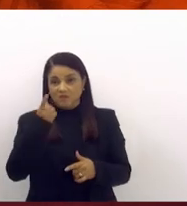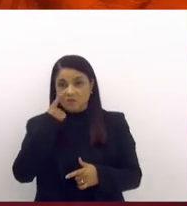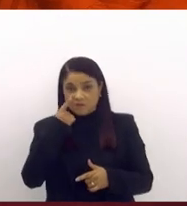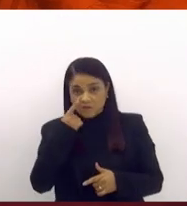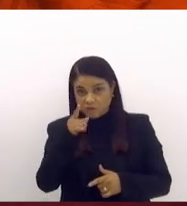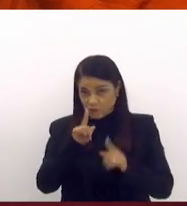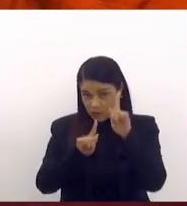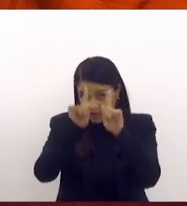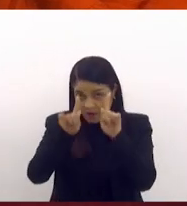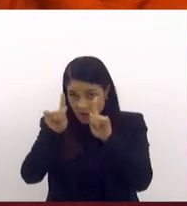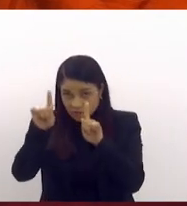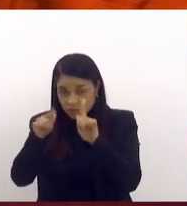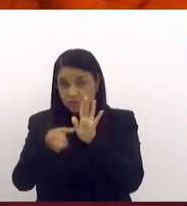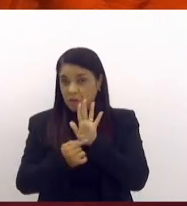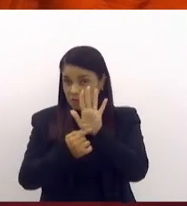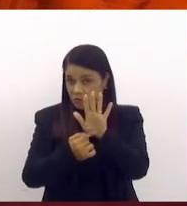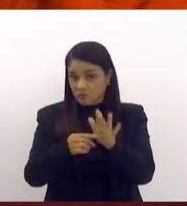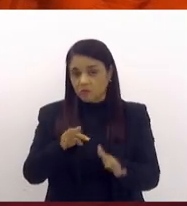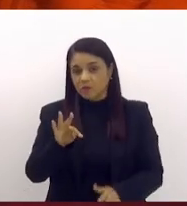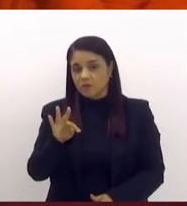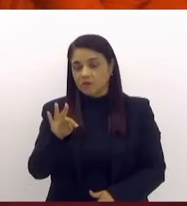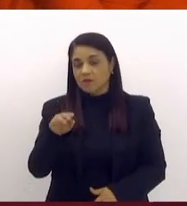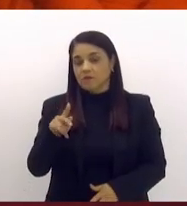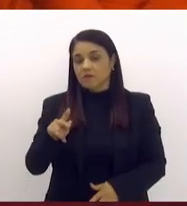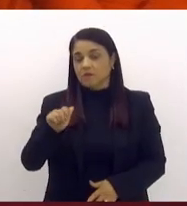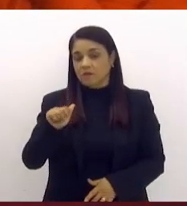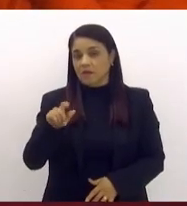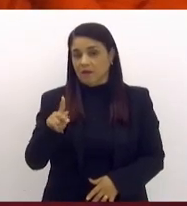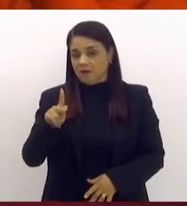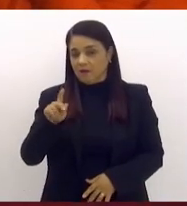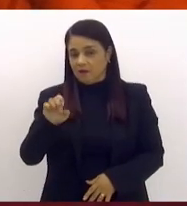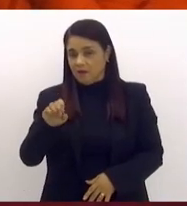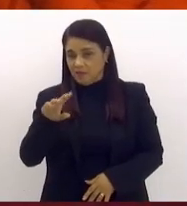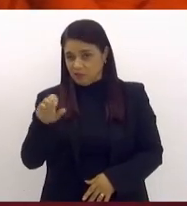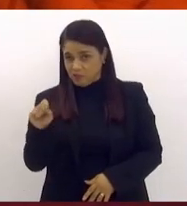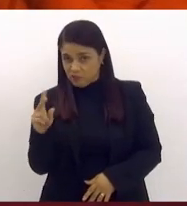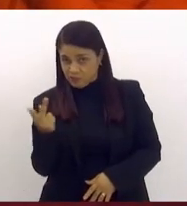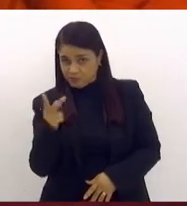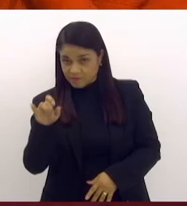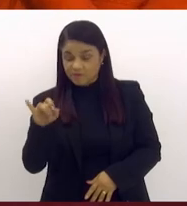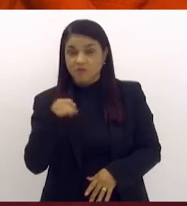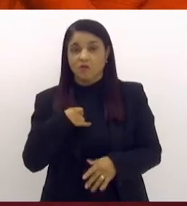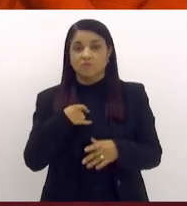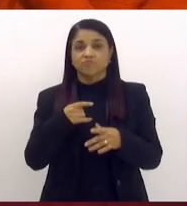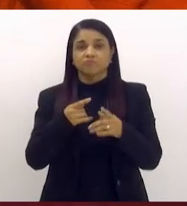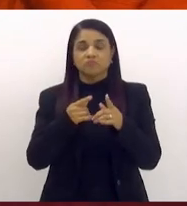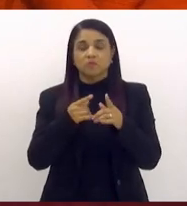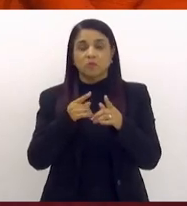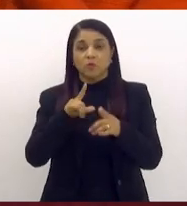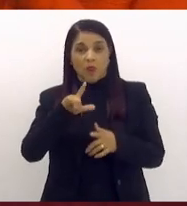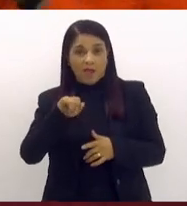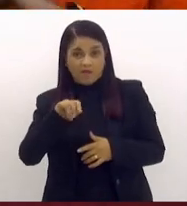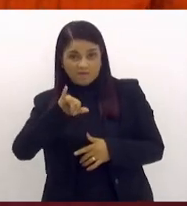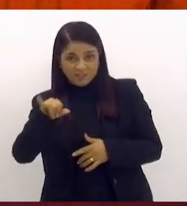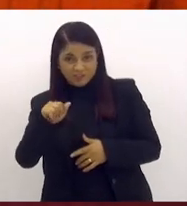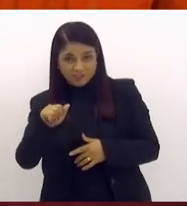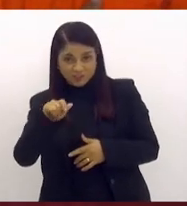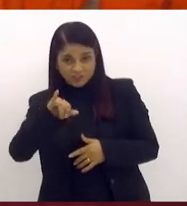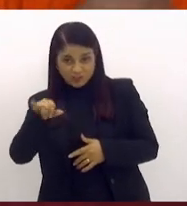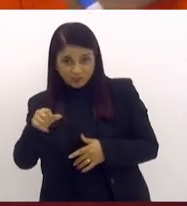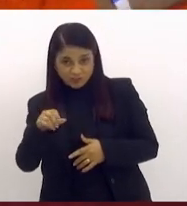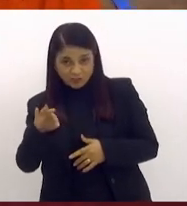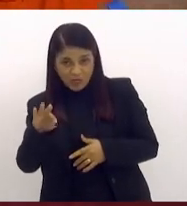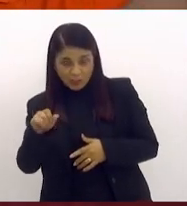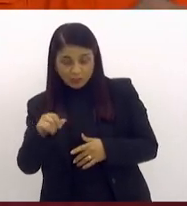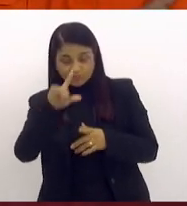no gráfico que apresentou o Tak que depois da operação lava-jato o conteúdo nacional despencou para 30%